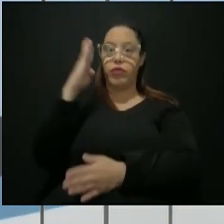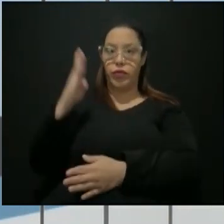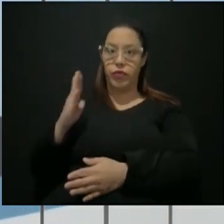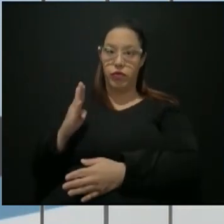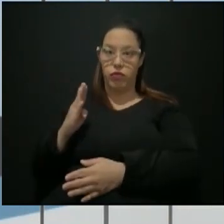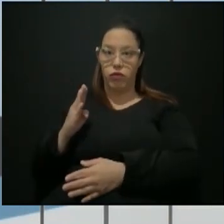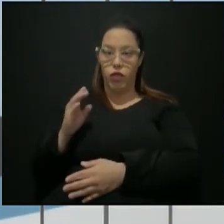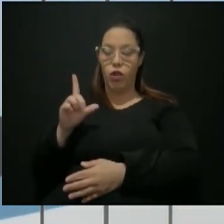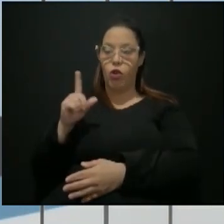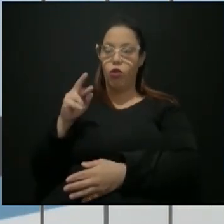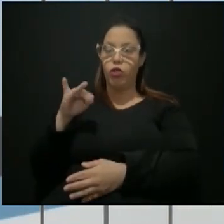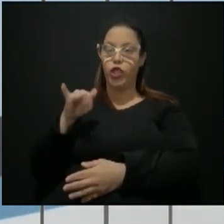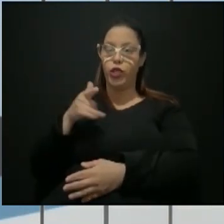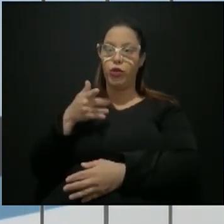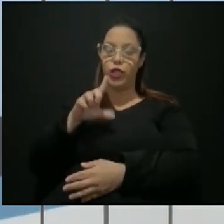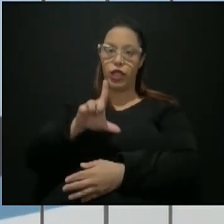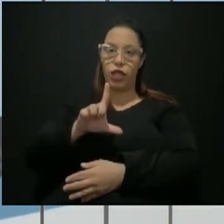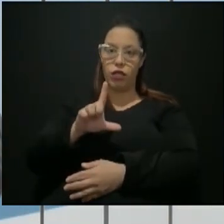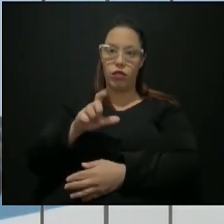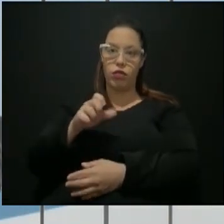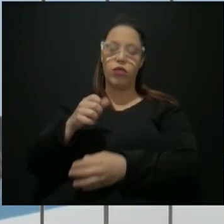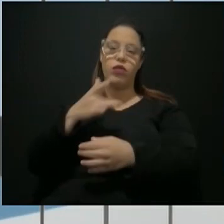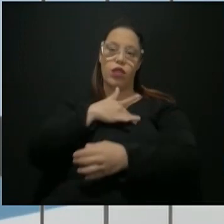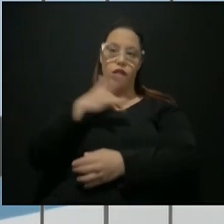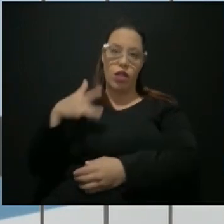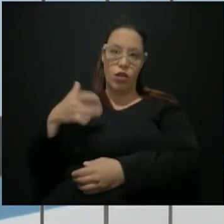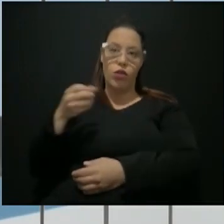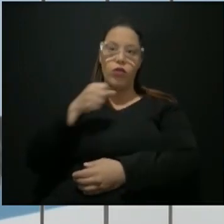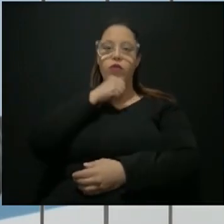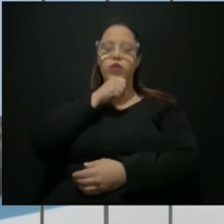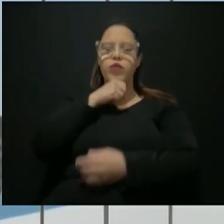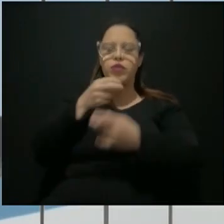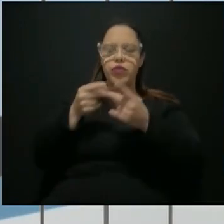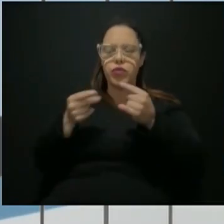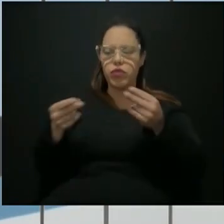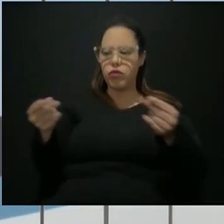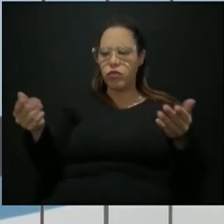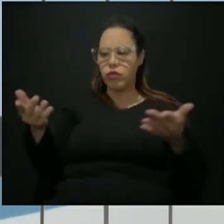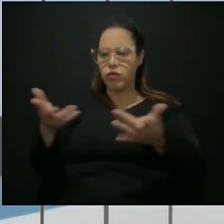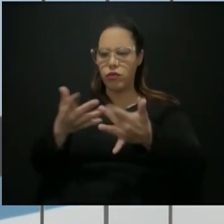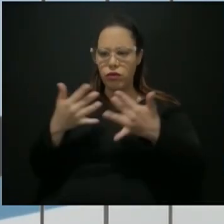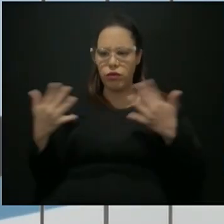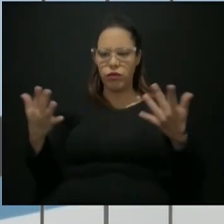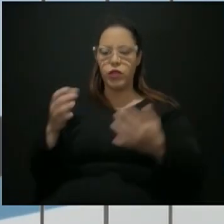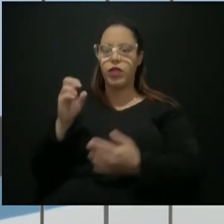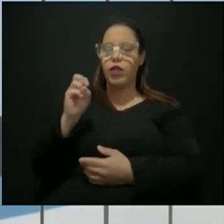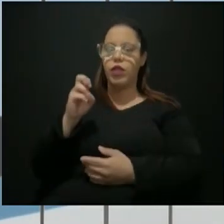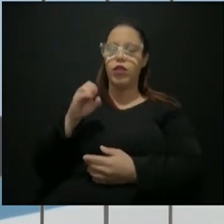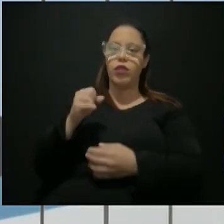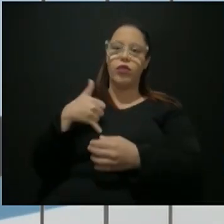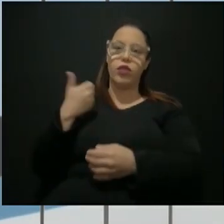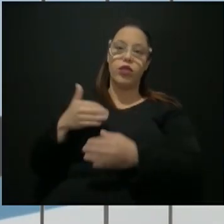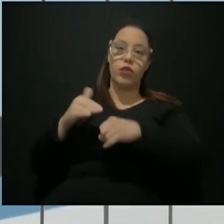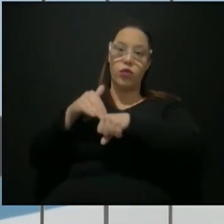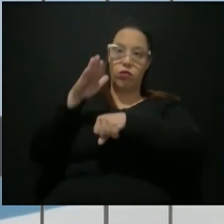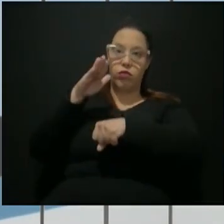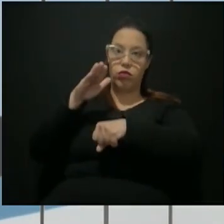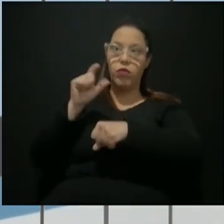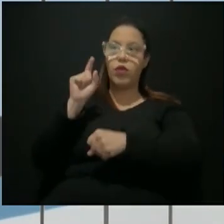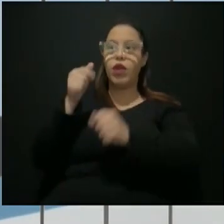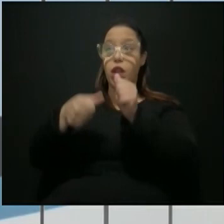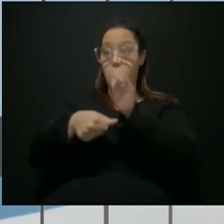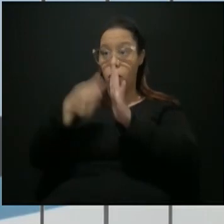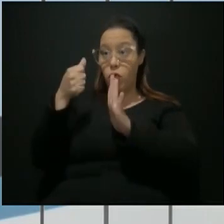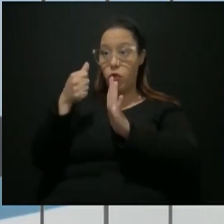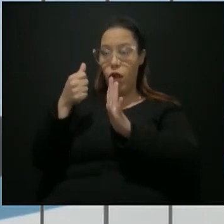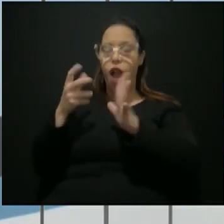da Saúde do Idoso Brasileiro, que mede uma série de características de pessoas com 50 anos ou mais. Sim. E uma das características é a força que a